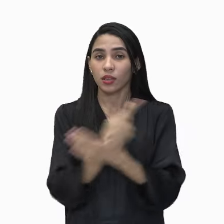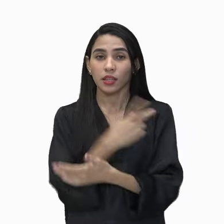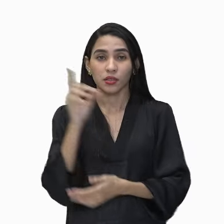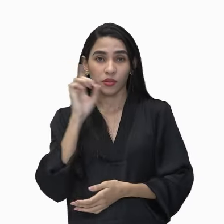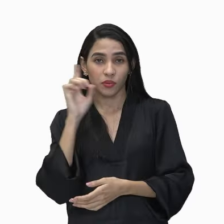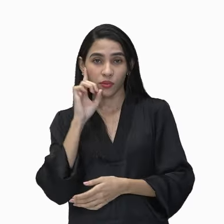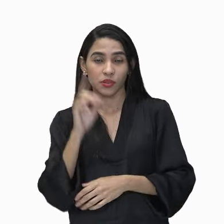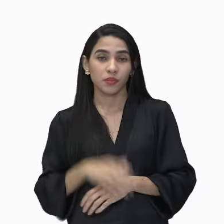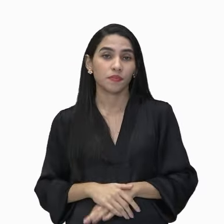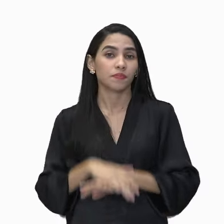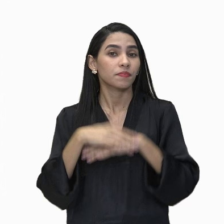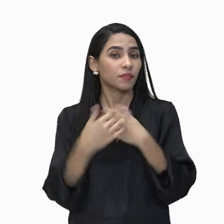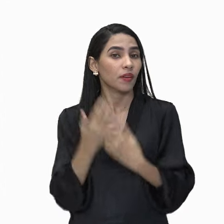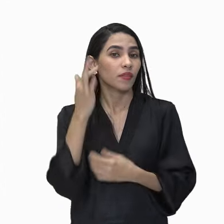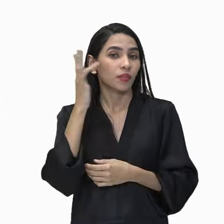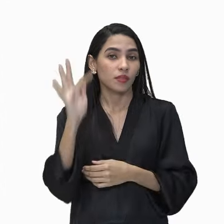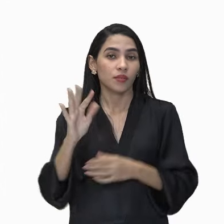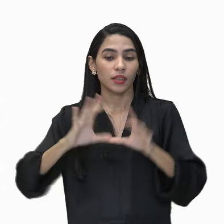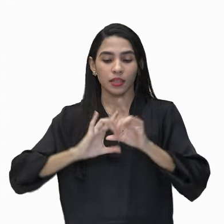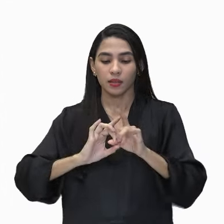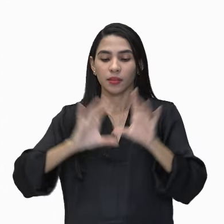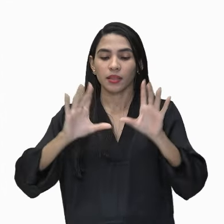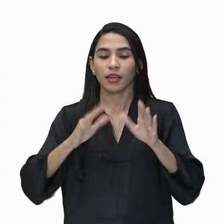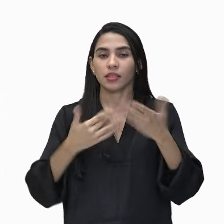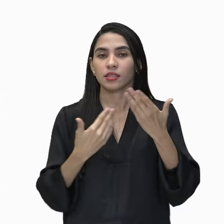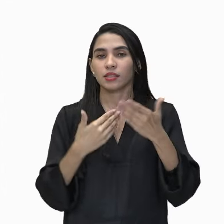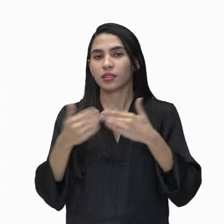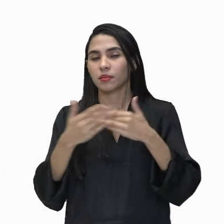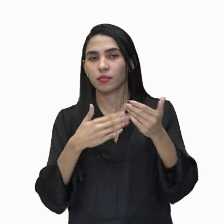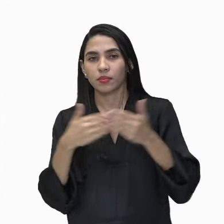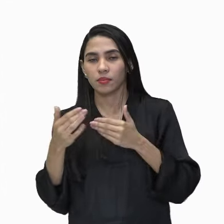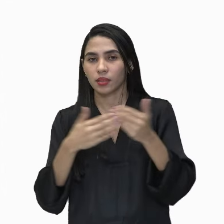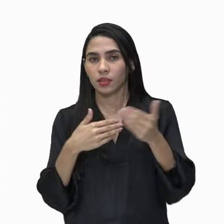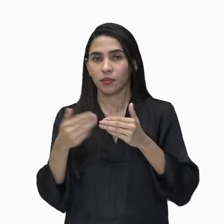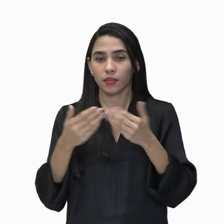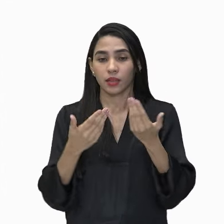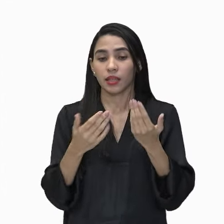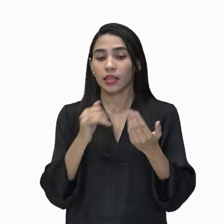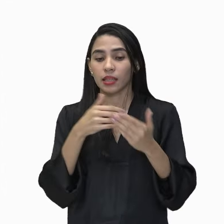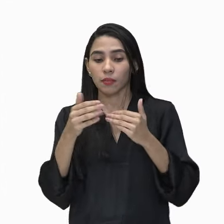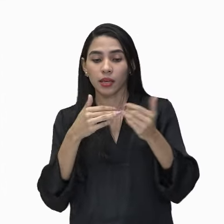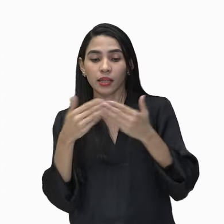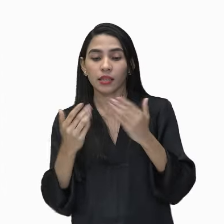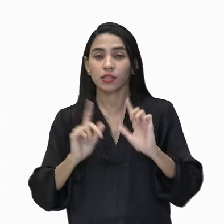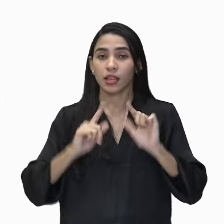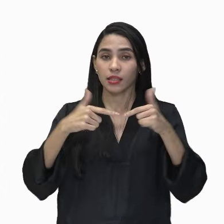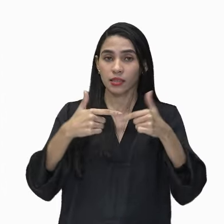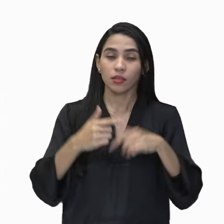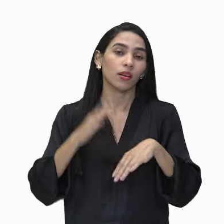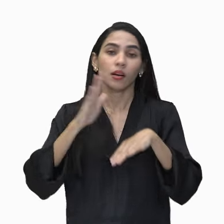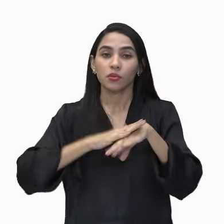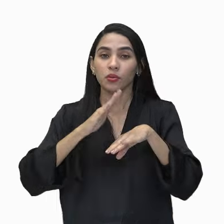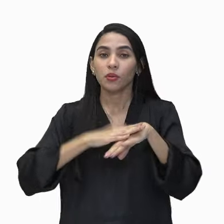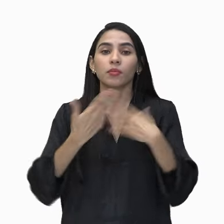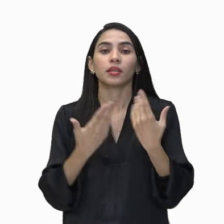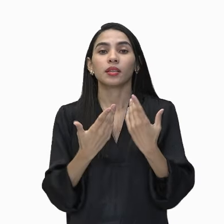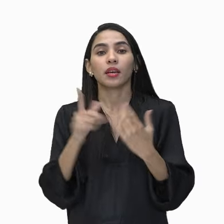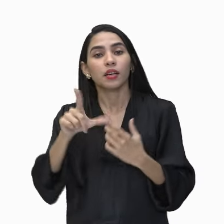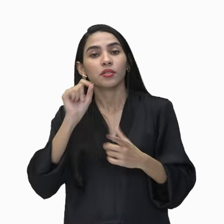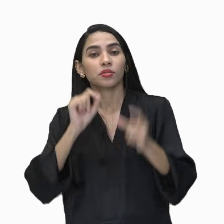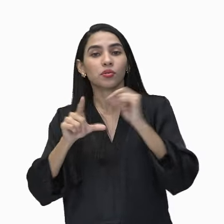Então, na filosofia, a liberdade é a independência do ser humano, é a autonomia,